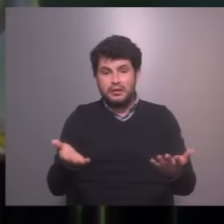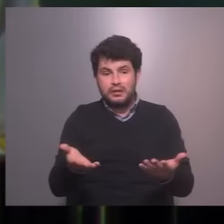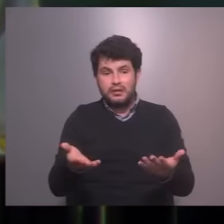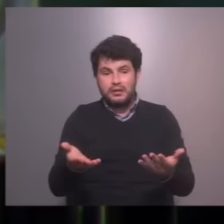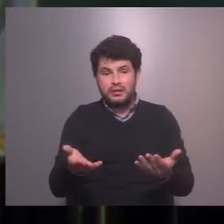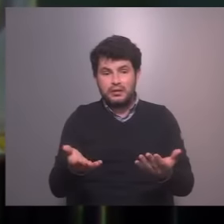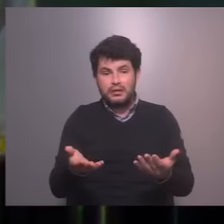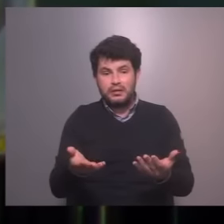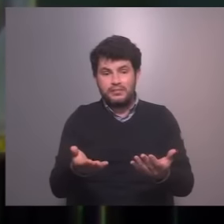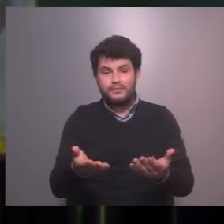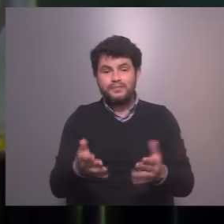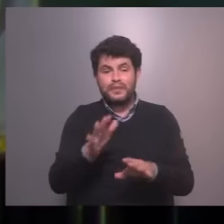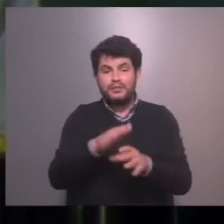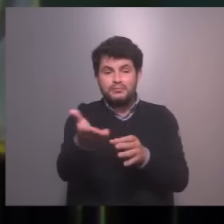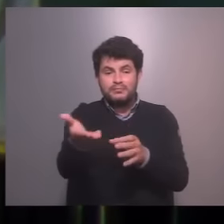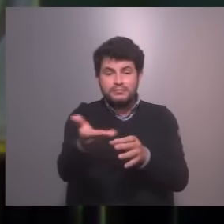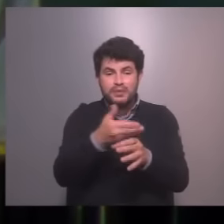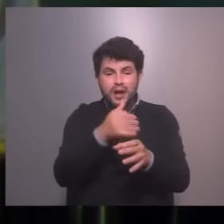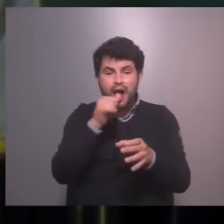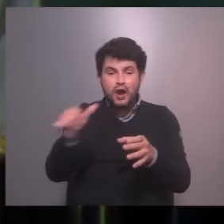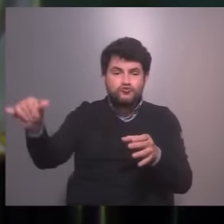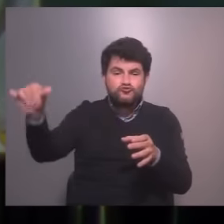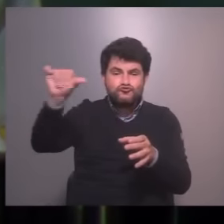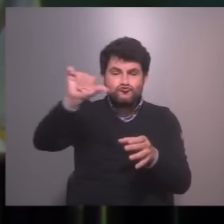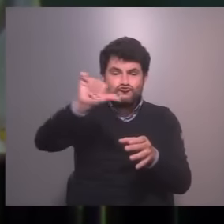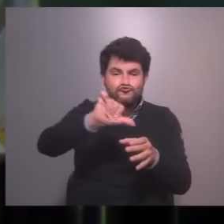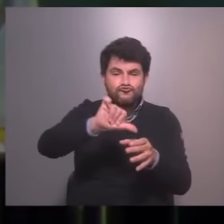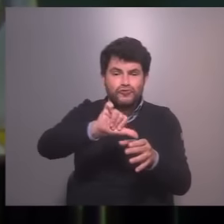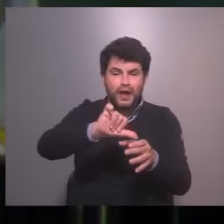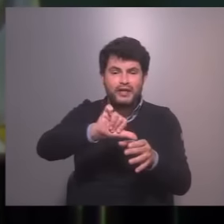2 a 3 medidas. Disse-lhes Jesus: